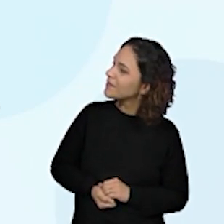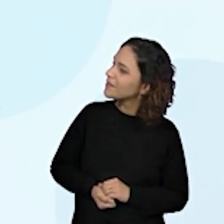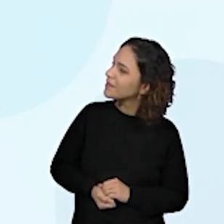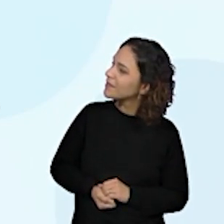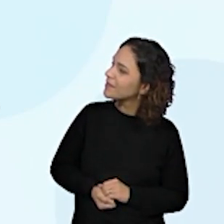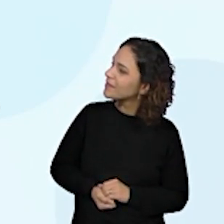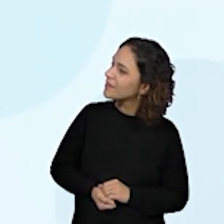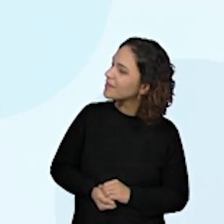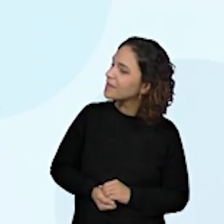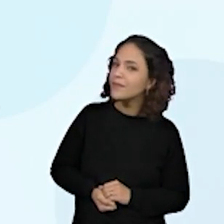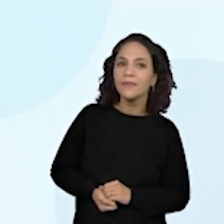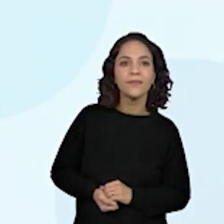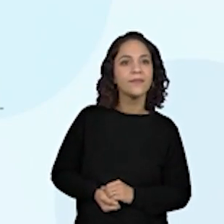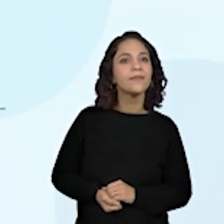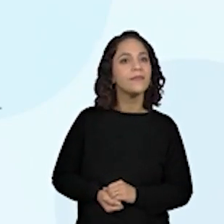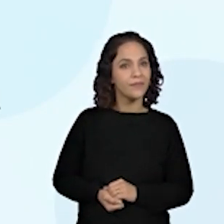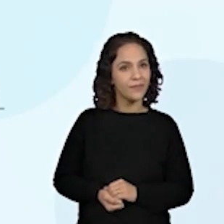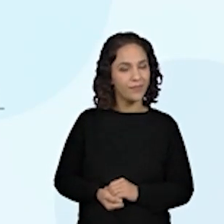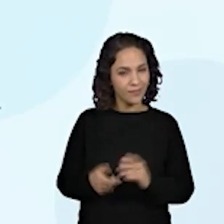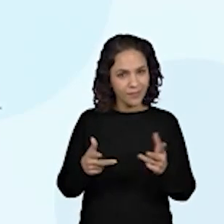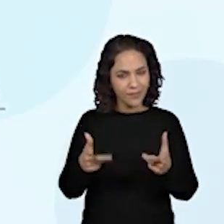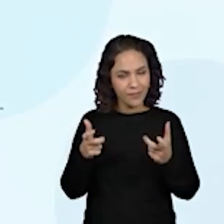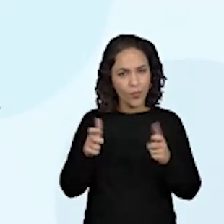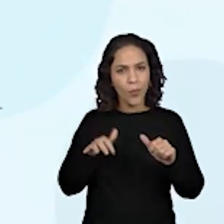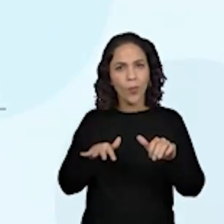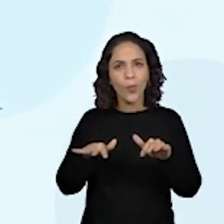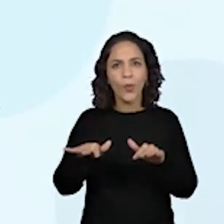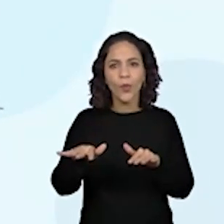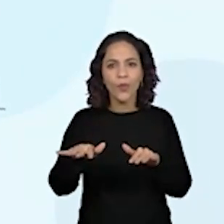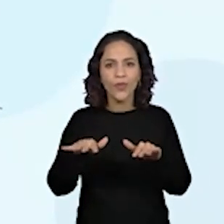observem. Se movendo.